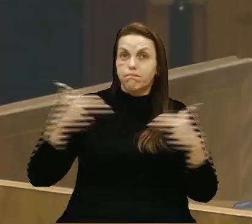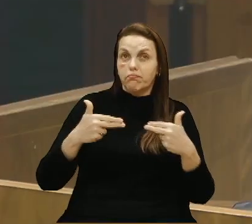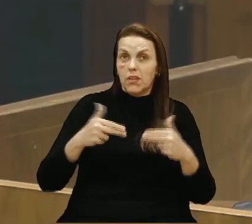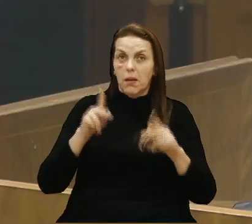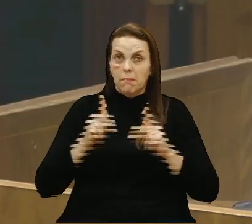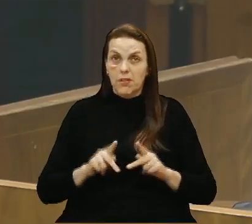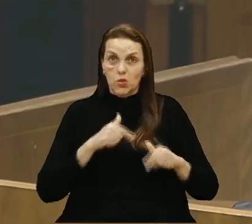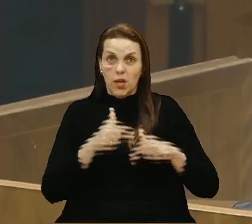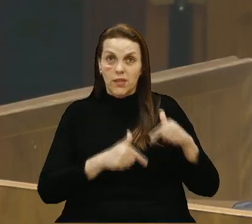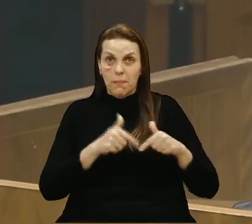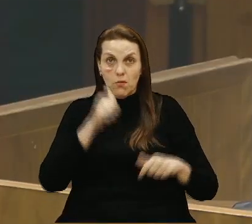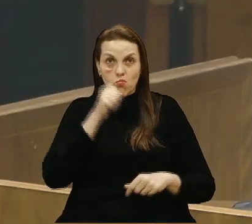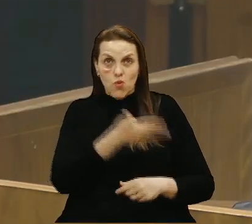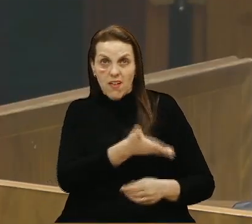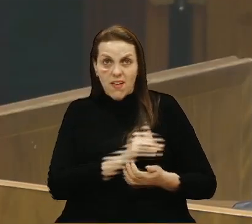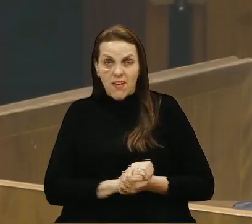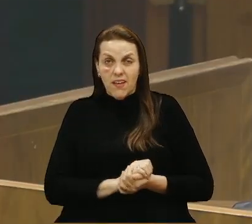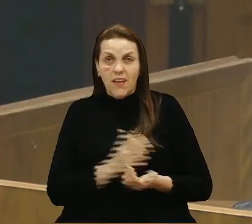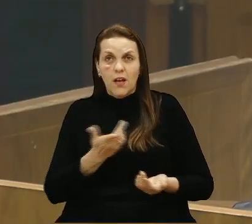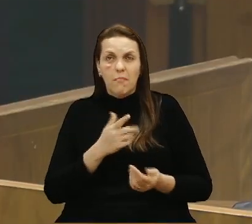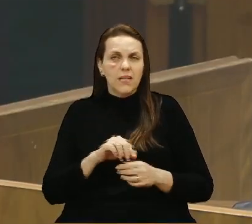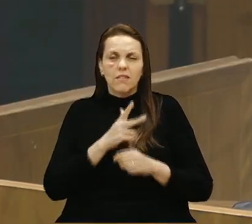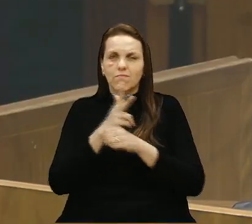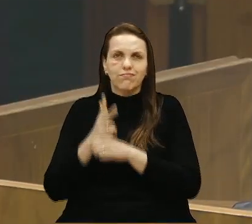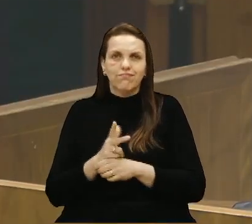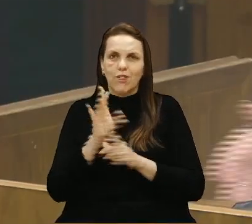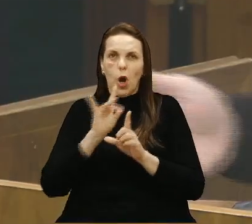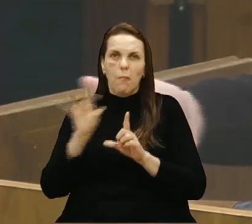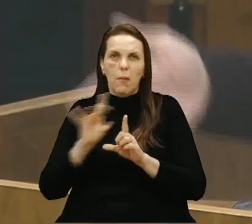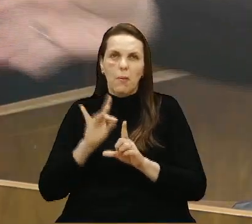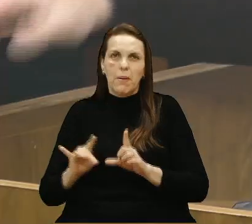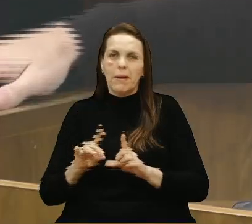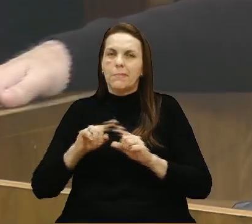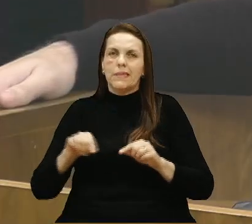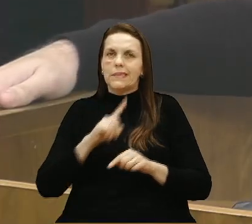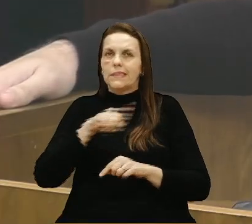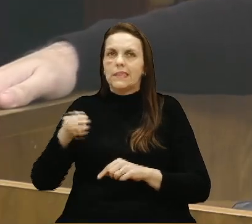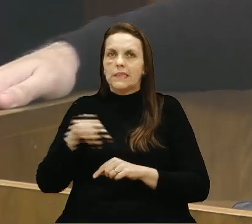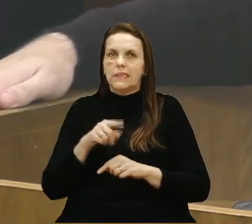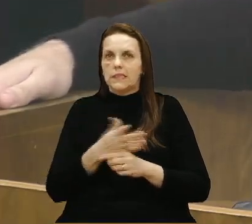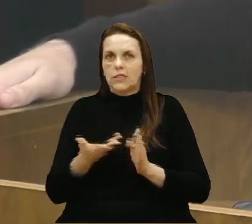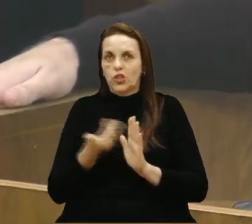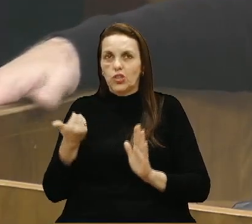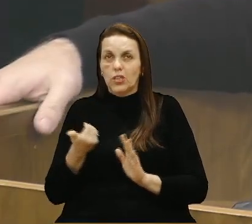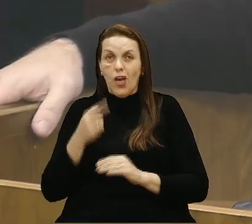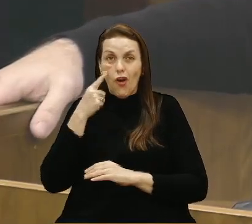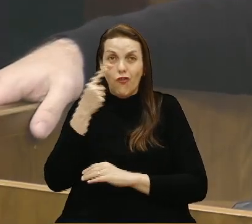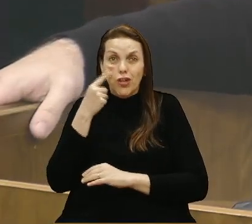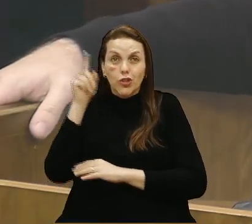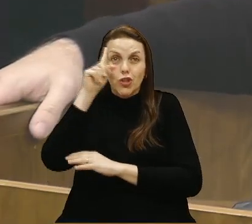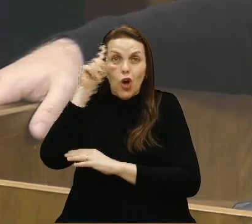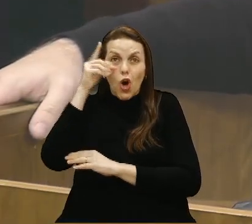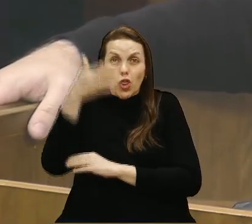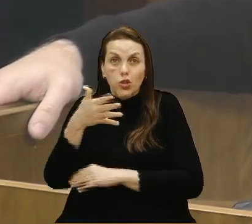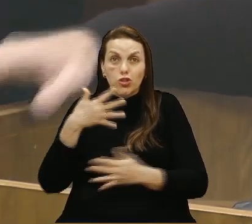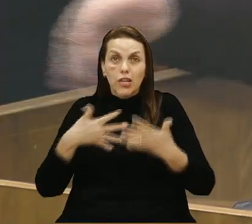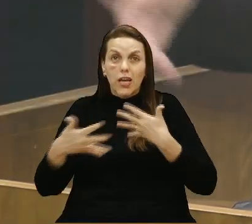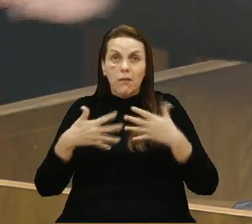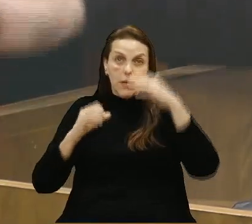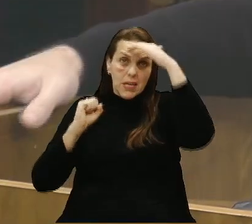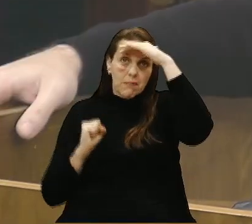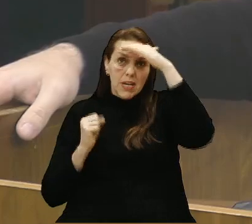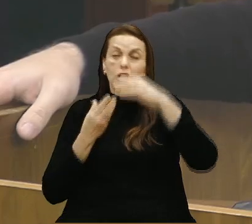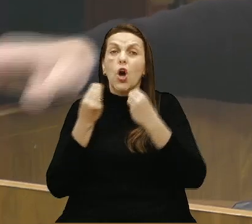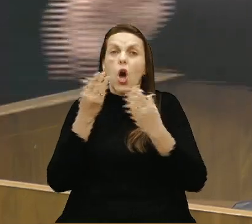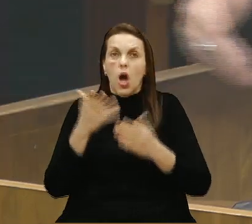vídeo, botei o vídeo, tá um monte de compartilhamento, mas a pessoa falou, entrou em contato comigo. Iago, eu vejo esse cara que me roubou todo dia no EPI imigrante. Como é que tu vai